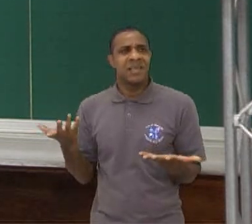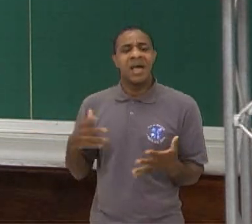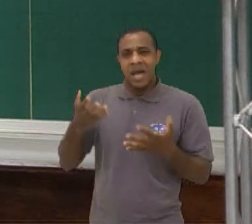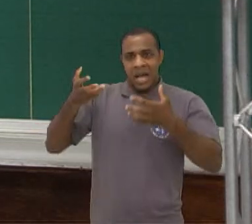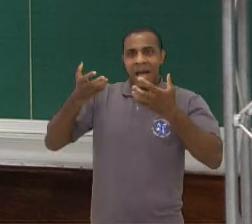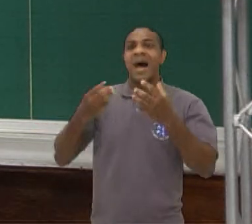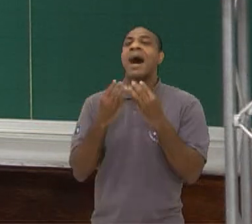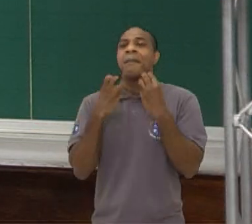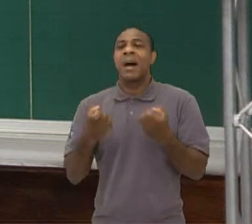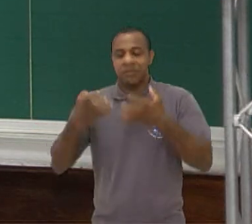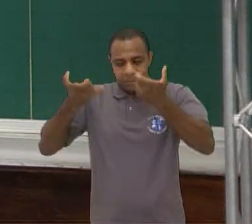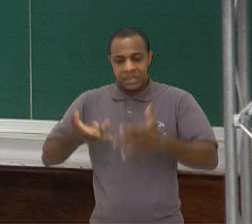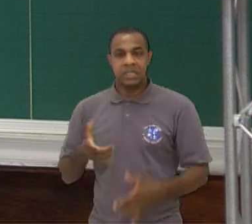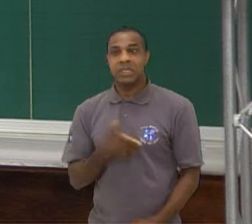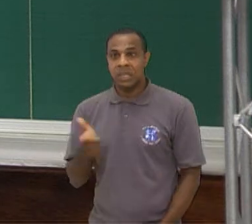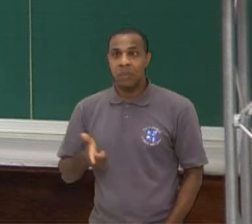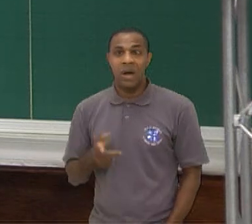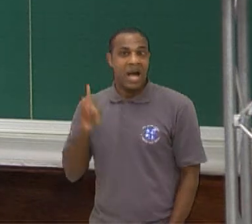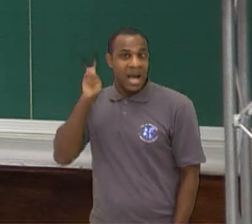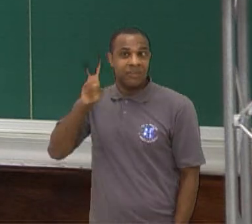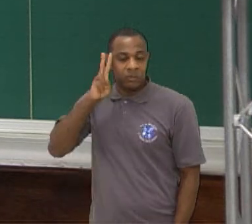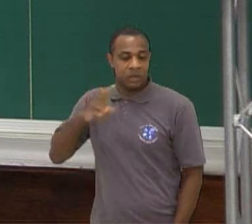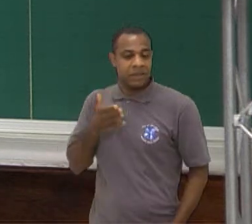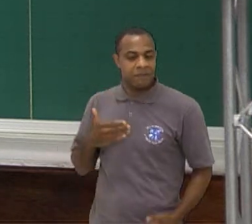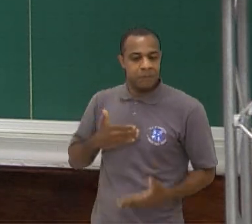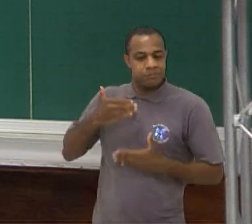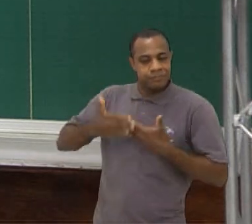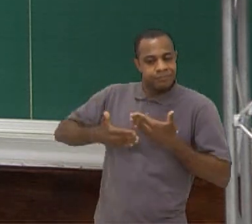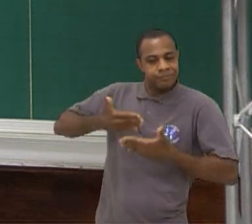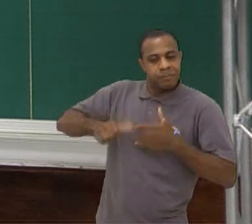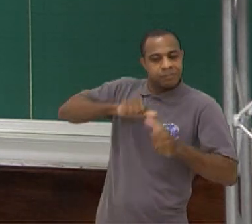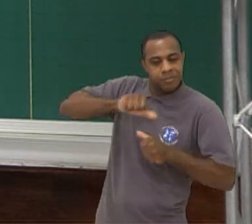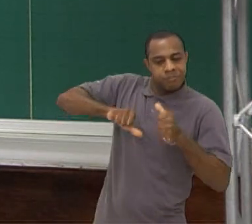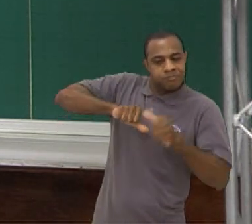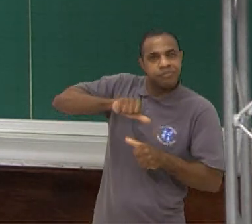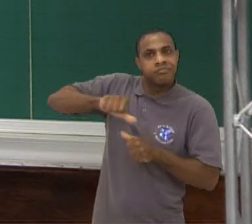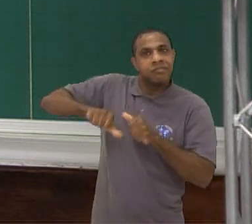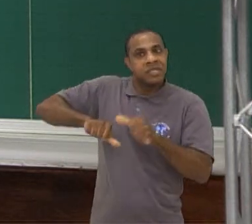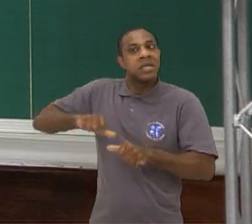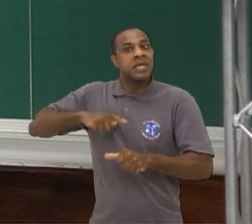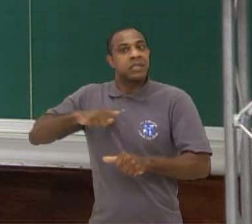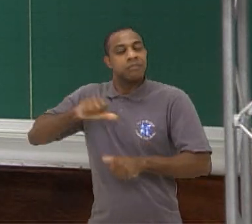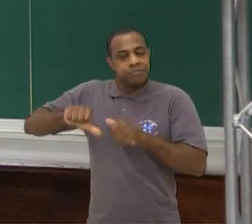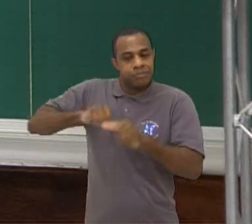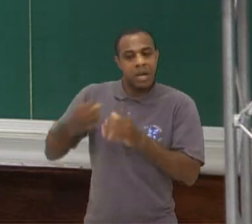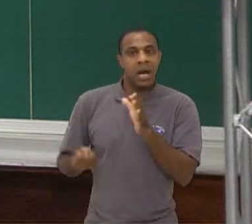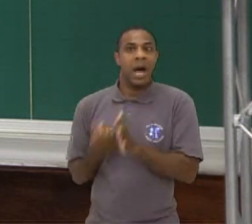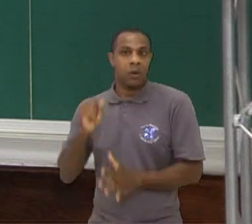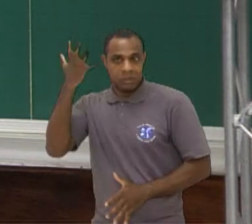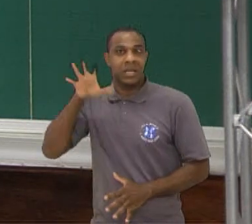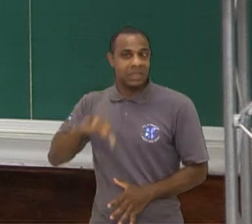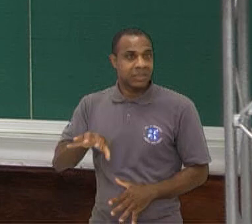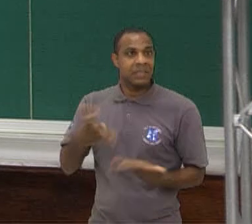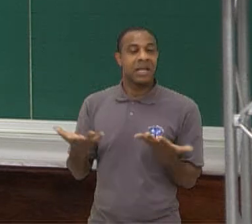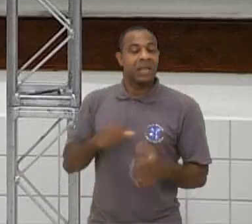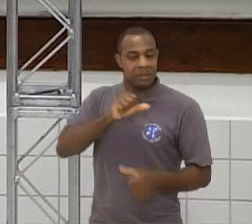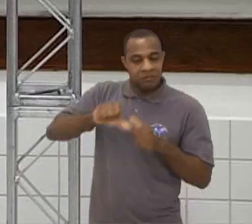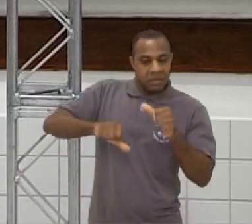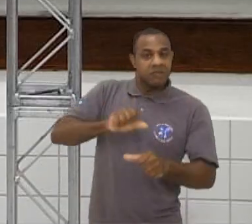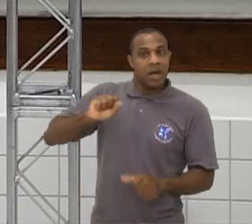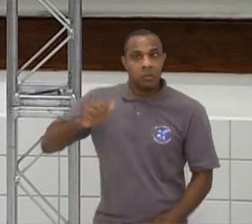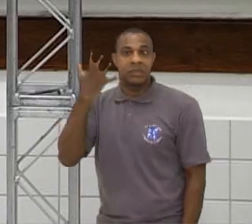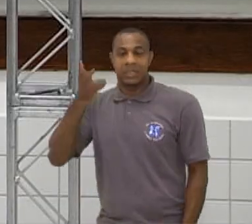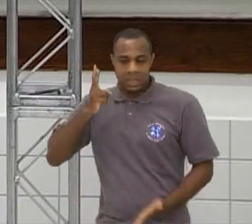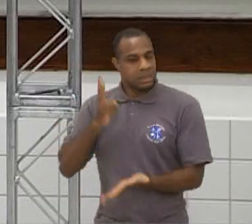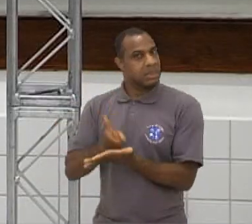a história ela se transforma. E essa transformação causa mudanças na vida dos indivíduos. E essa transformação ela vai acontecer